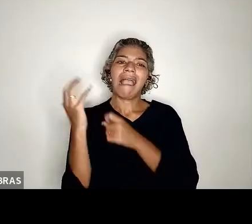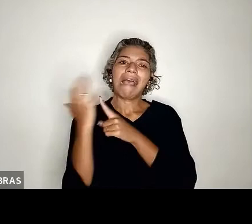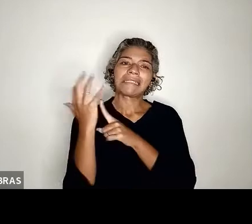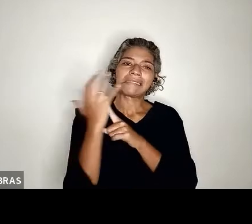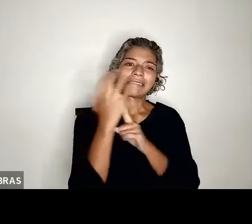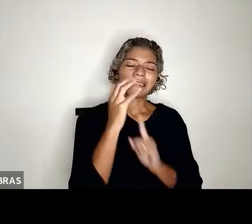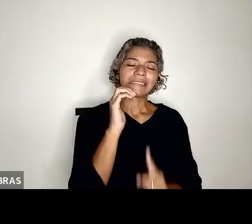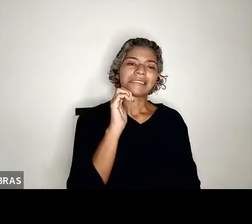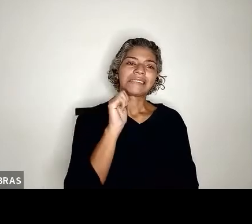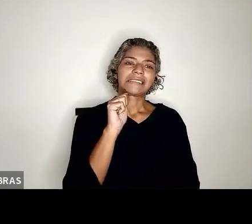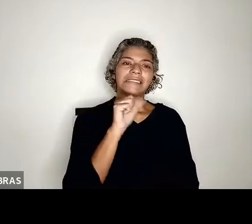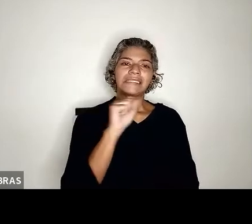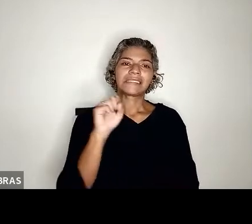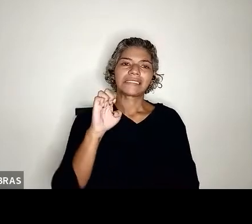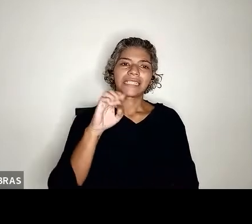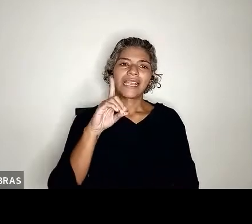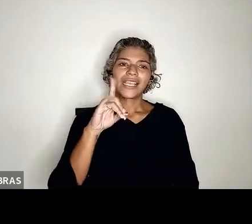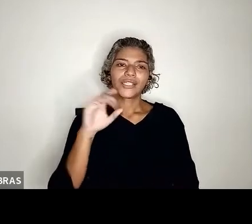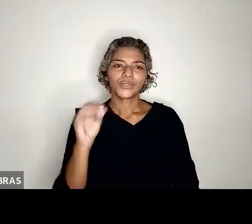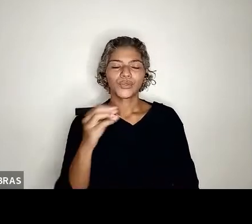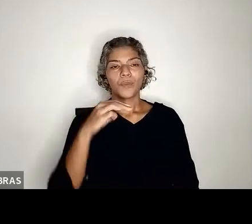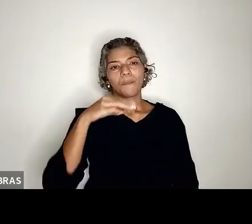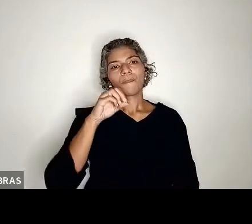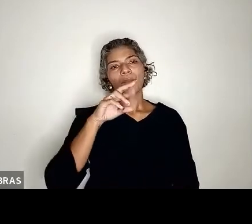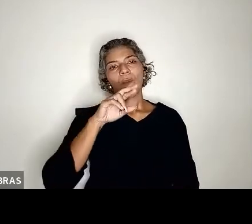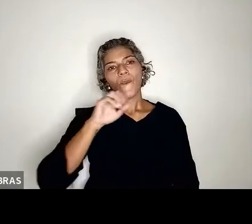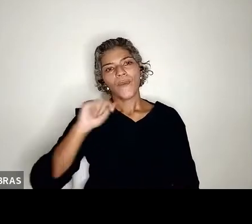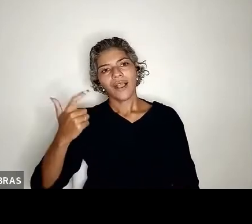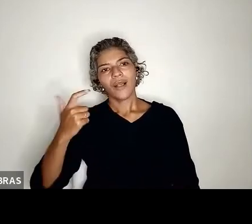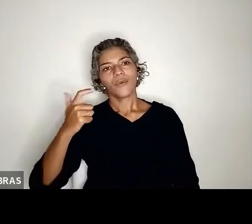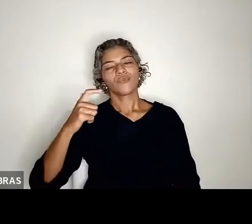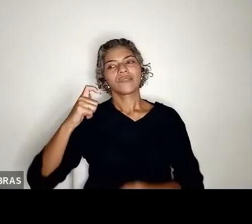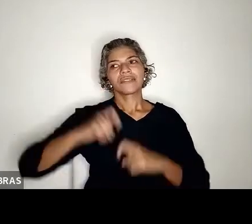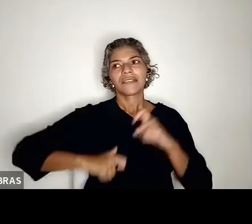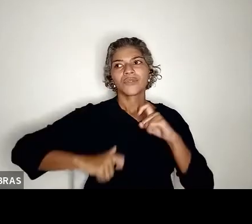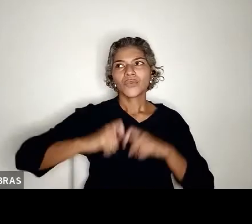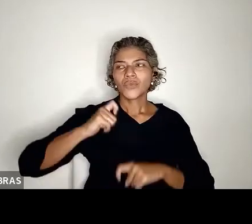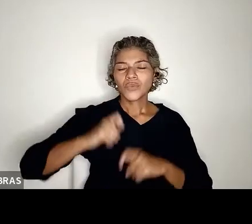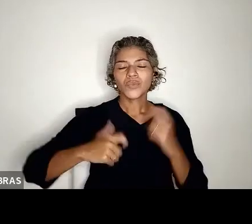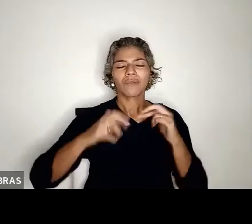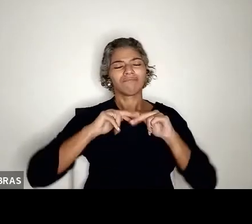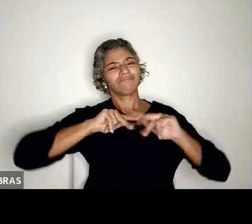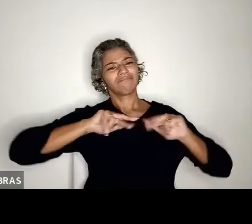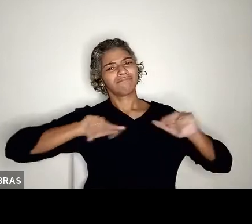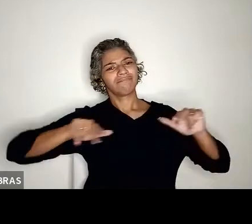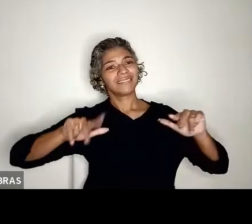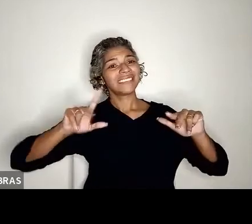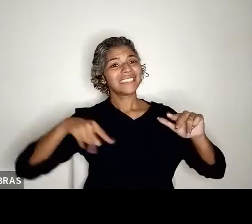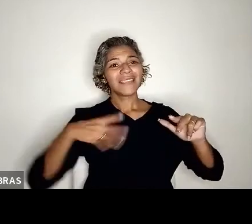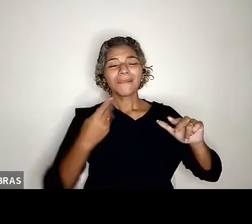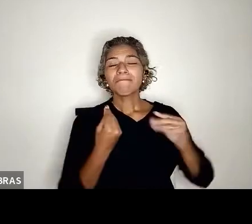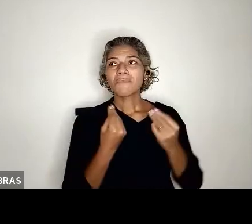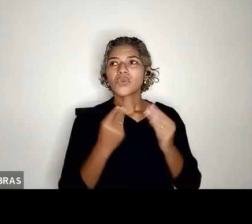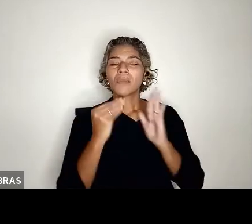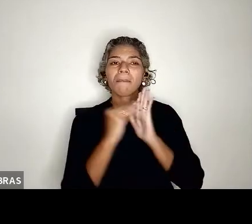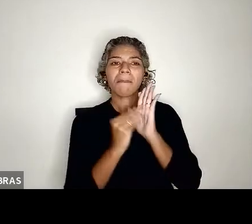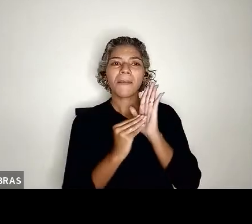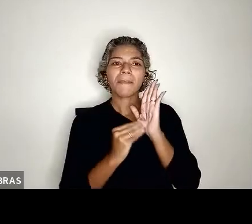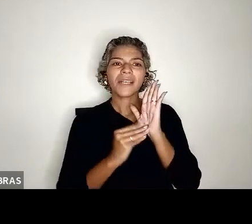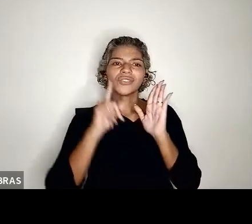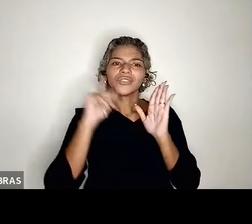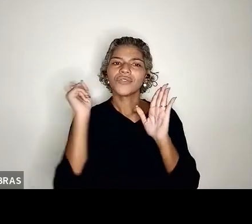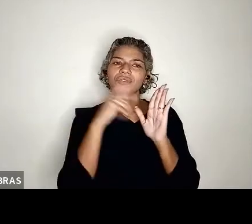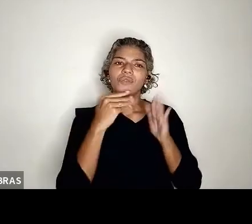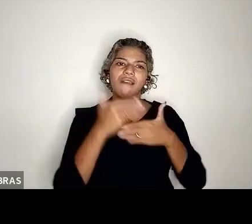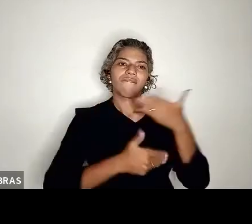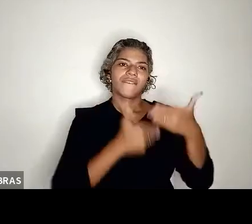assédio moral, são pautas dificílimas. A gente vê nas nossas instituições o quanto tem sido difícil avançar nisso. A